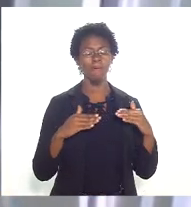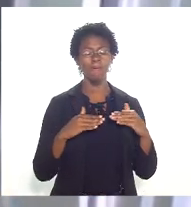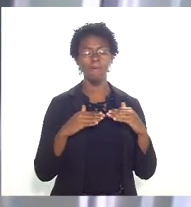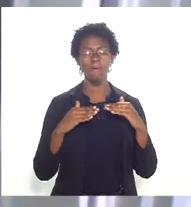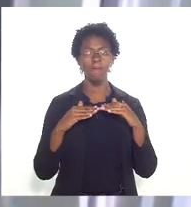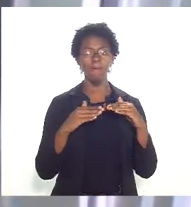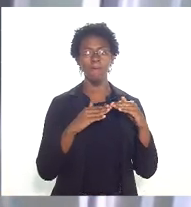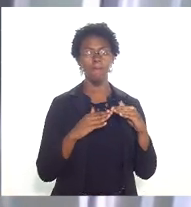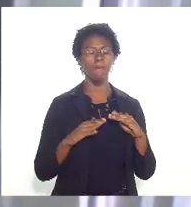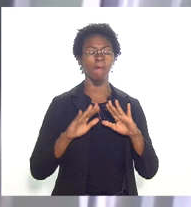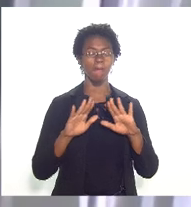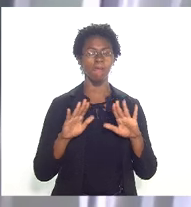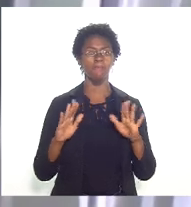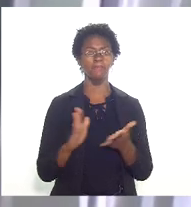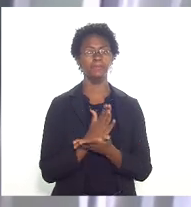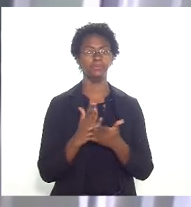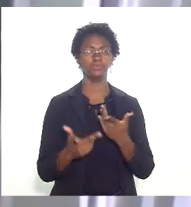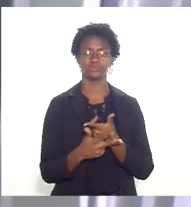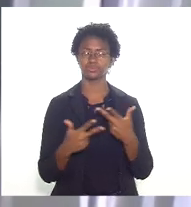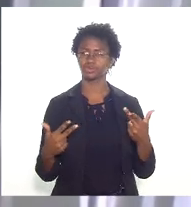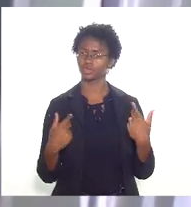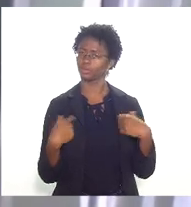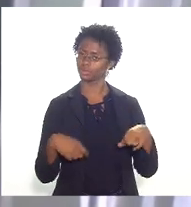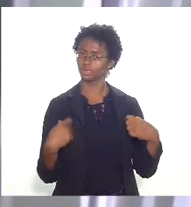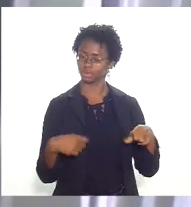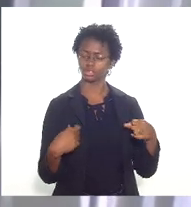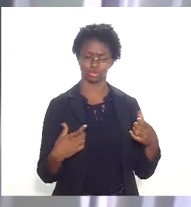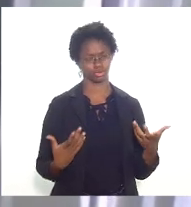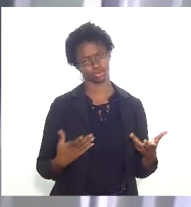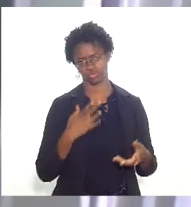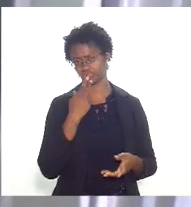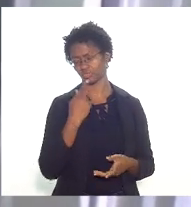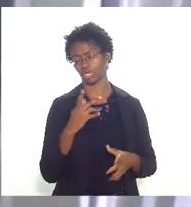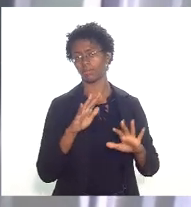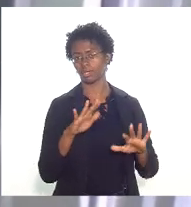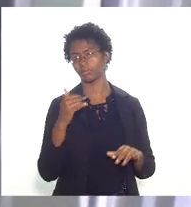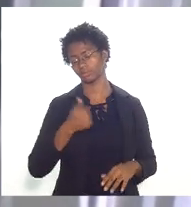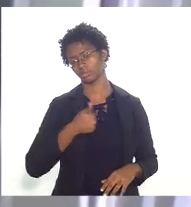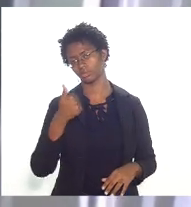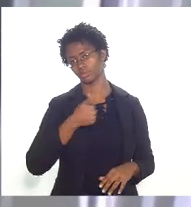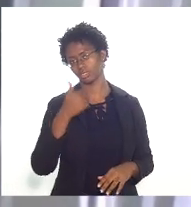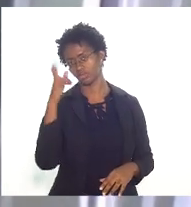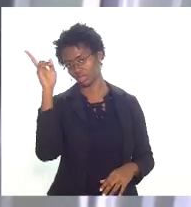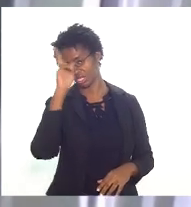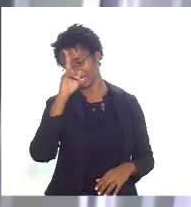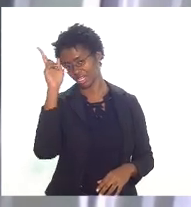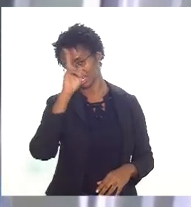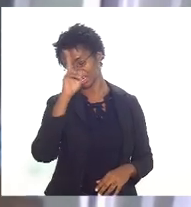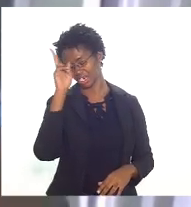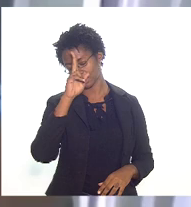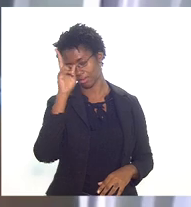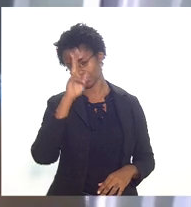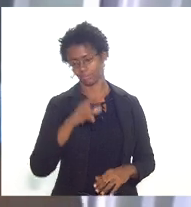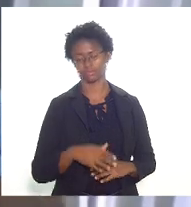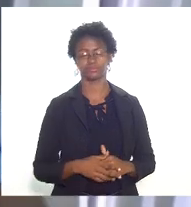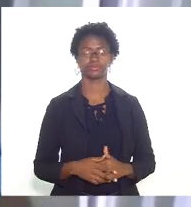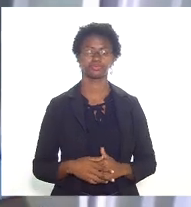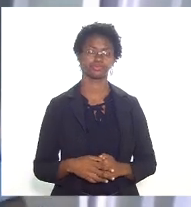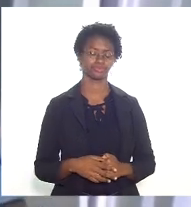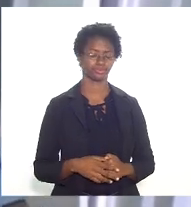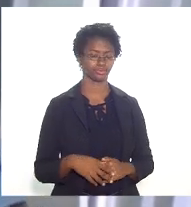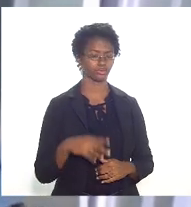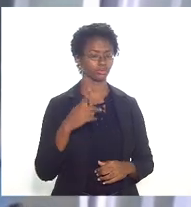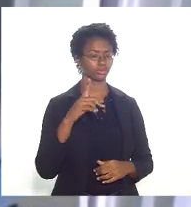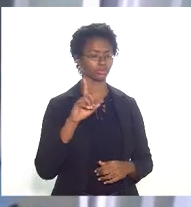ressalvas mas tem amplo acordo mas eu quero primeiro lembrar é que o